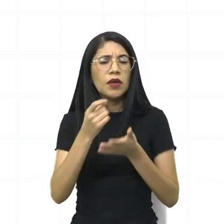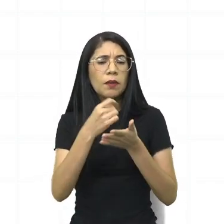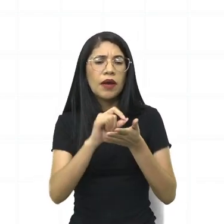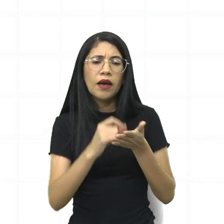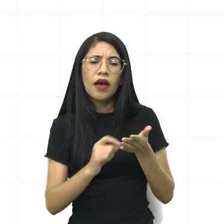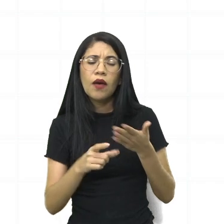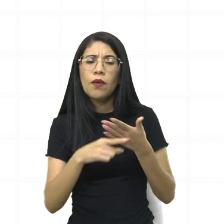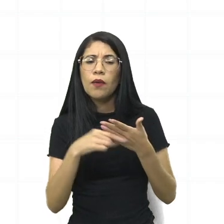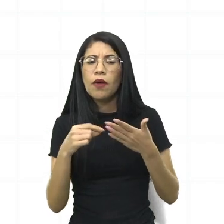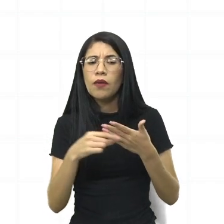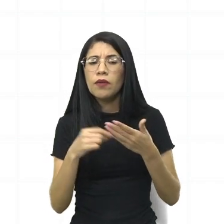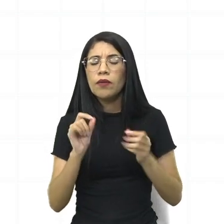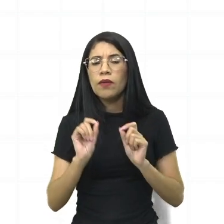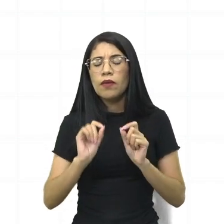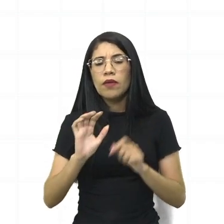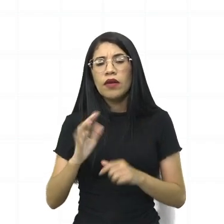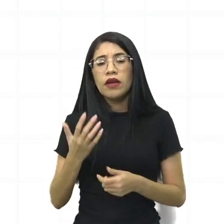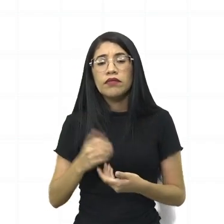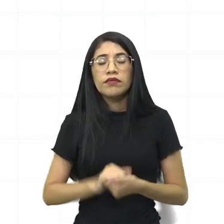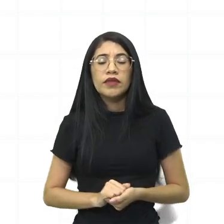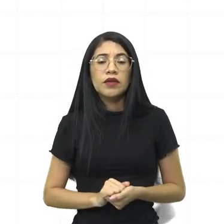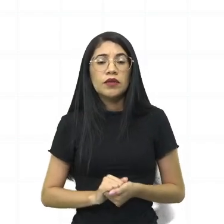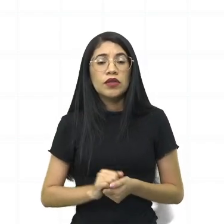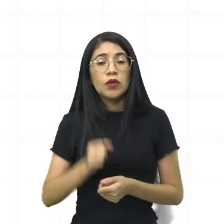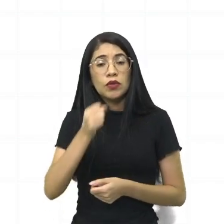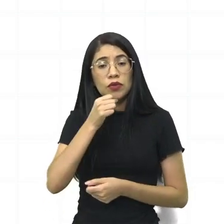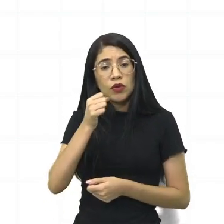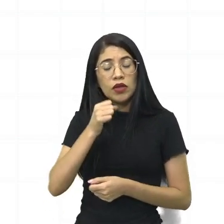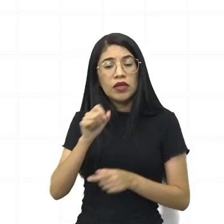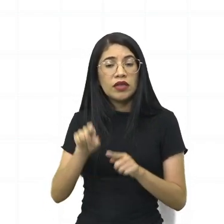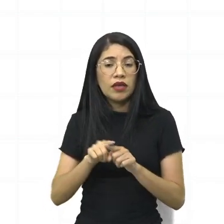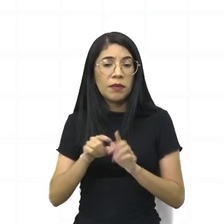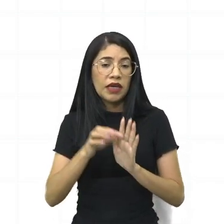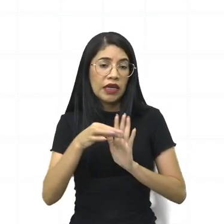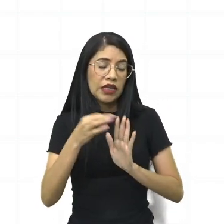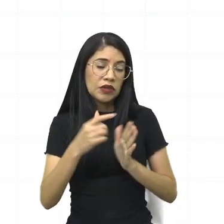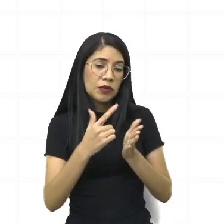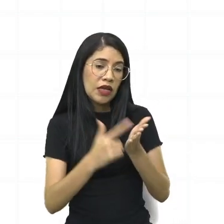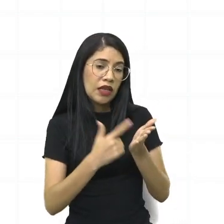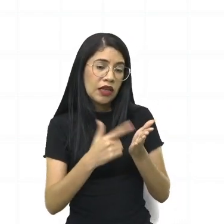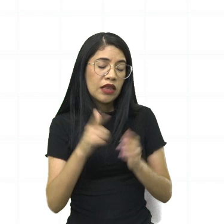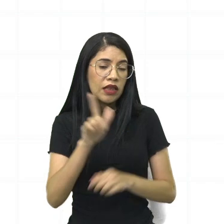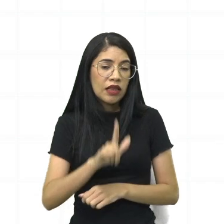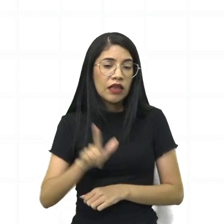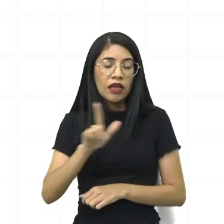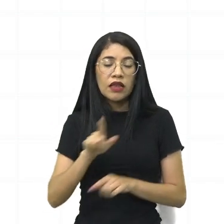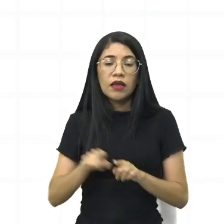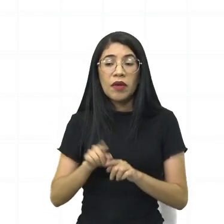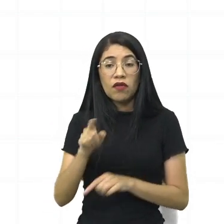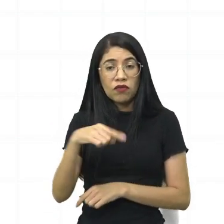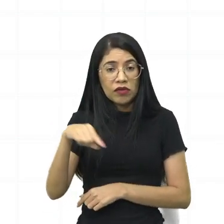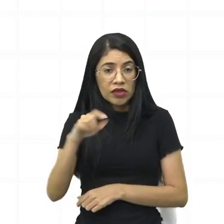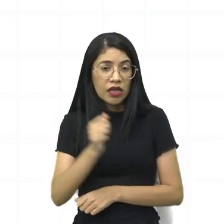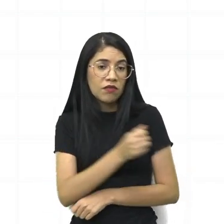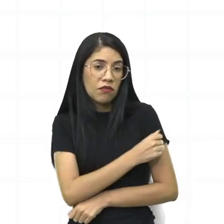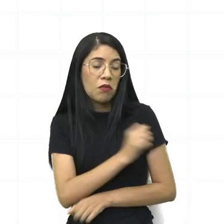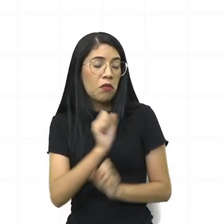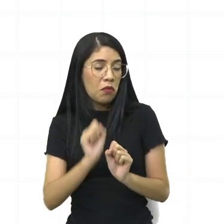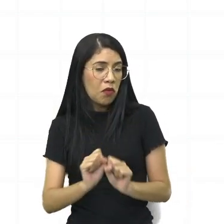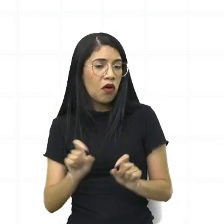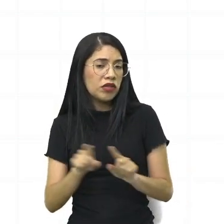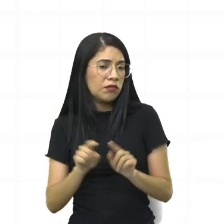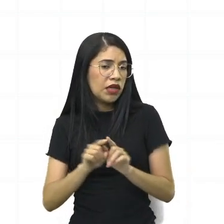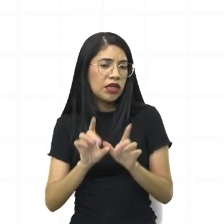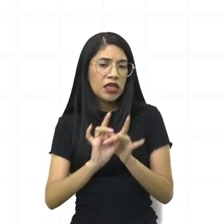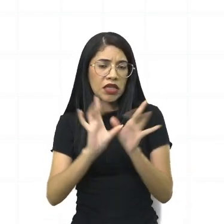são jornalísticos e críticos literários, pessoas que publicam resenhas. Você, aluno, também pode, né, escrever